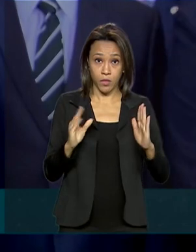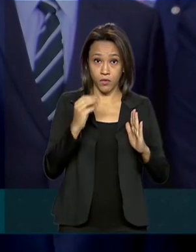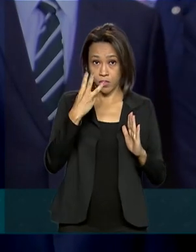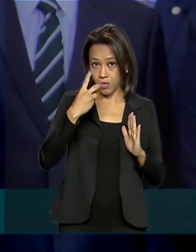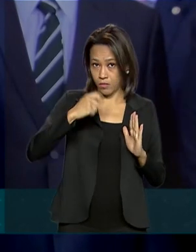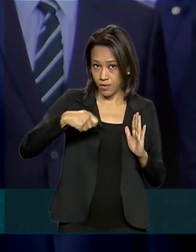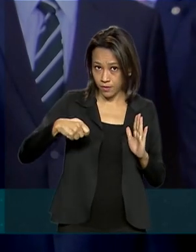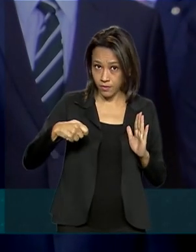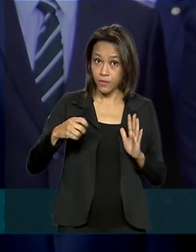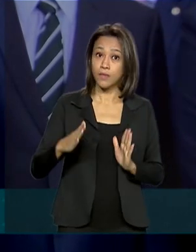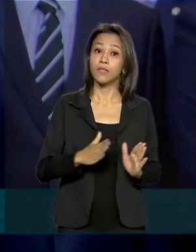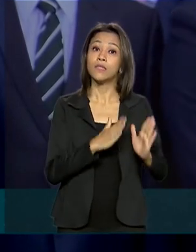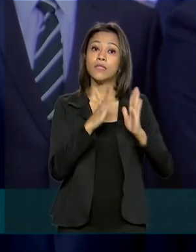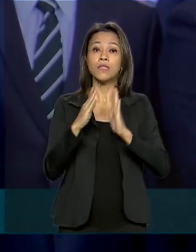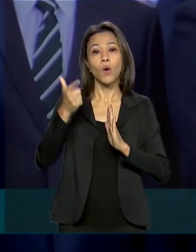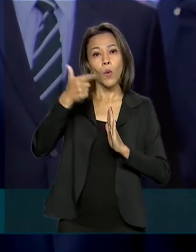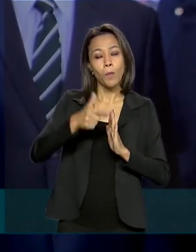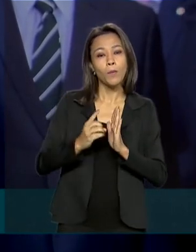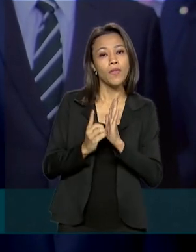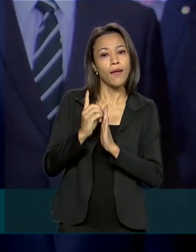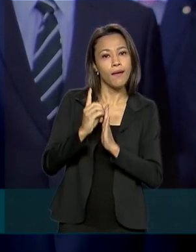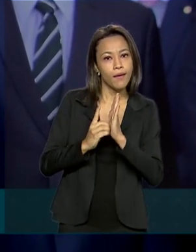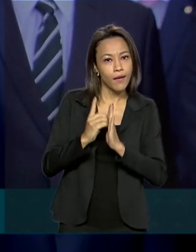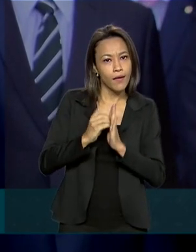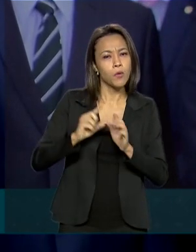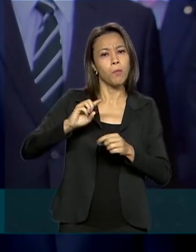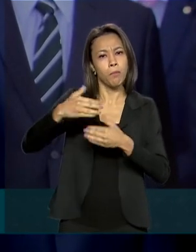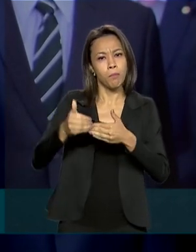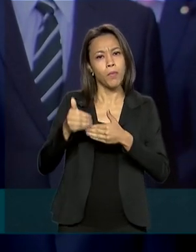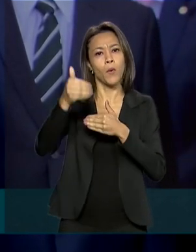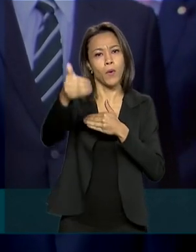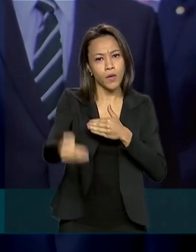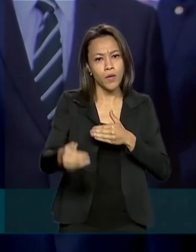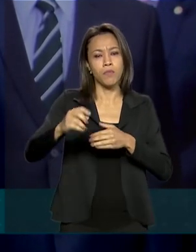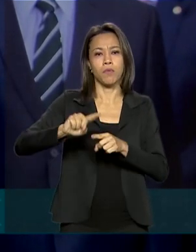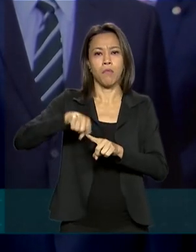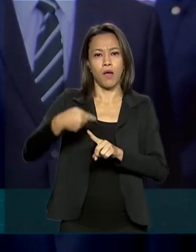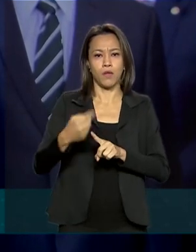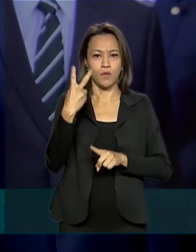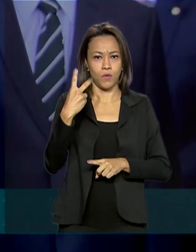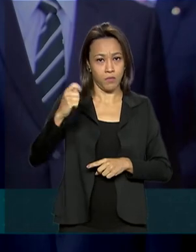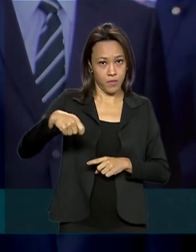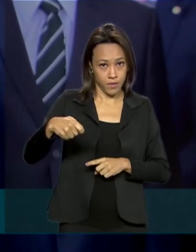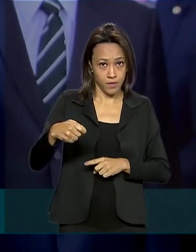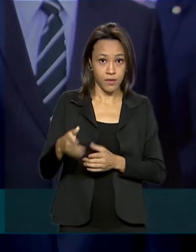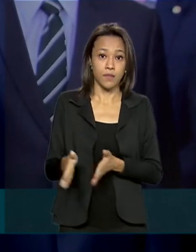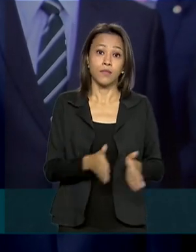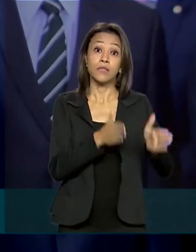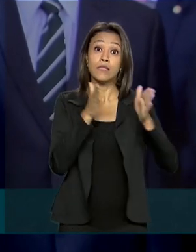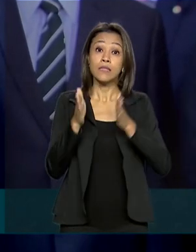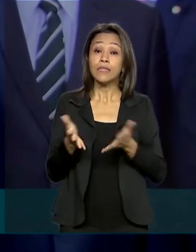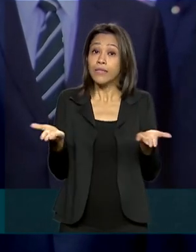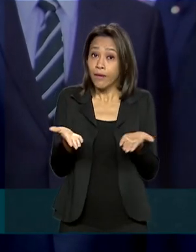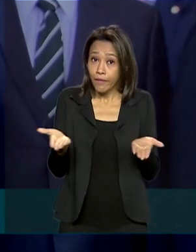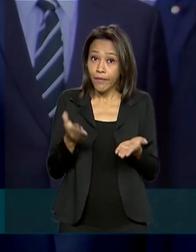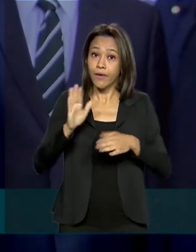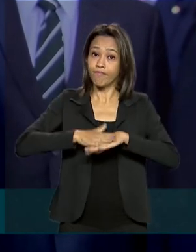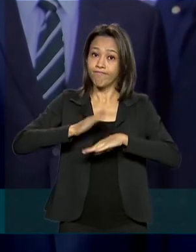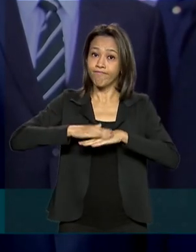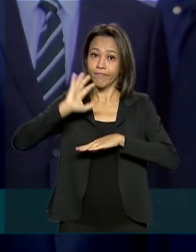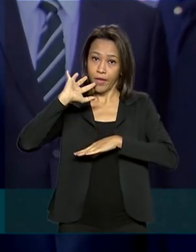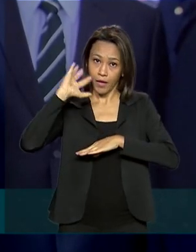Por decreto, nós o prorrogamos por mais dois meses e agora resolvemos